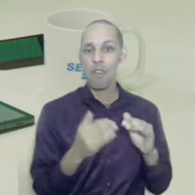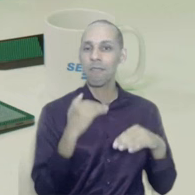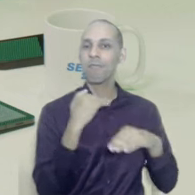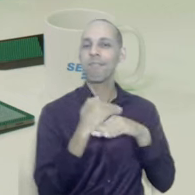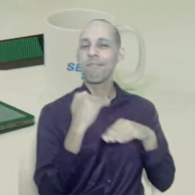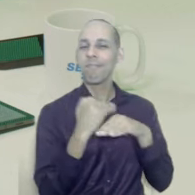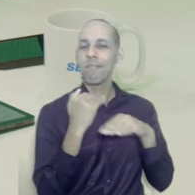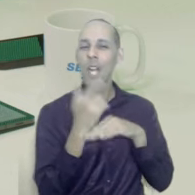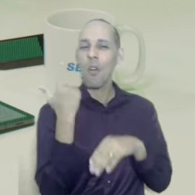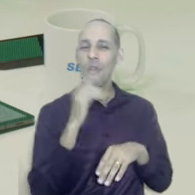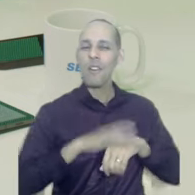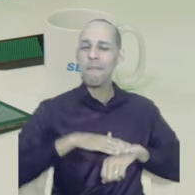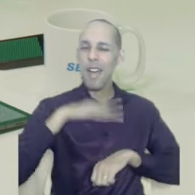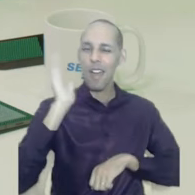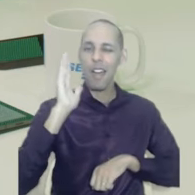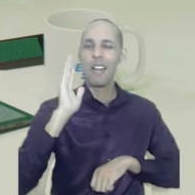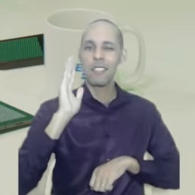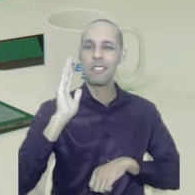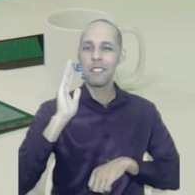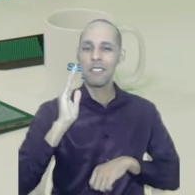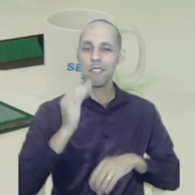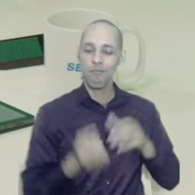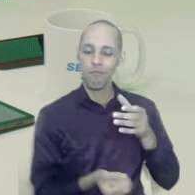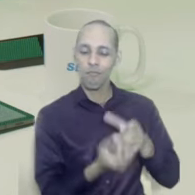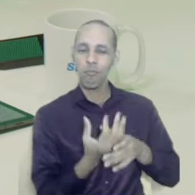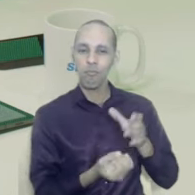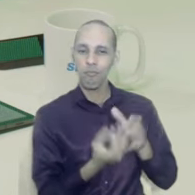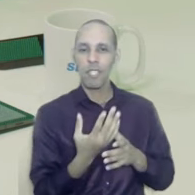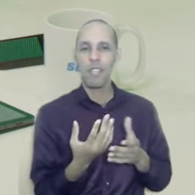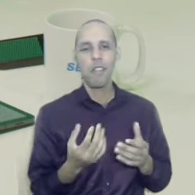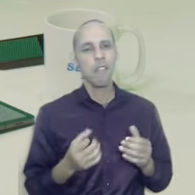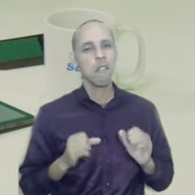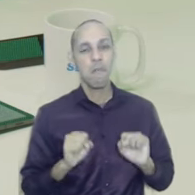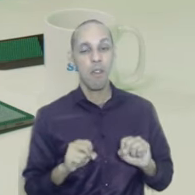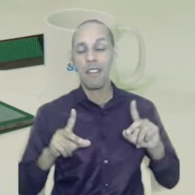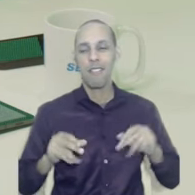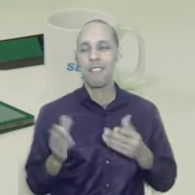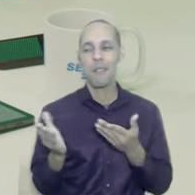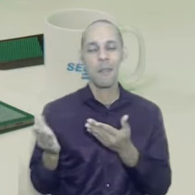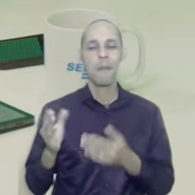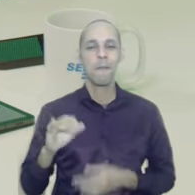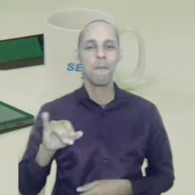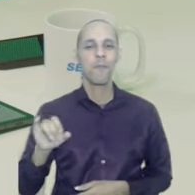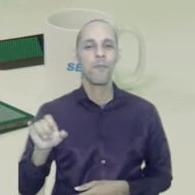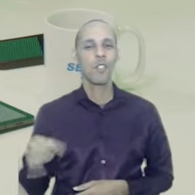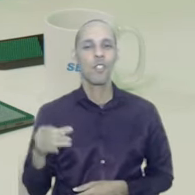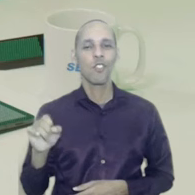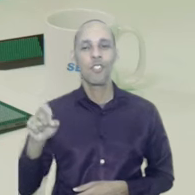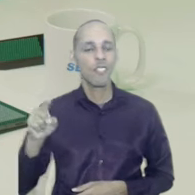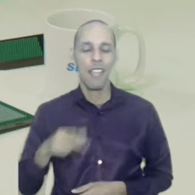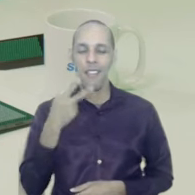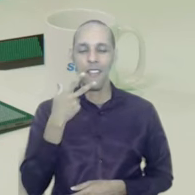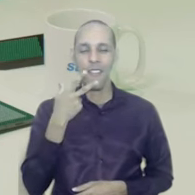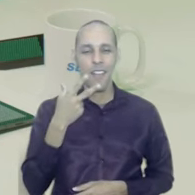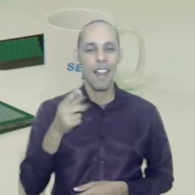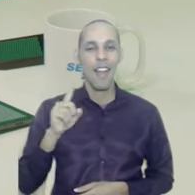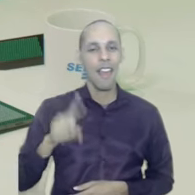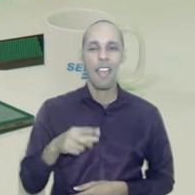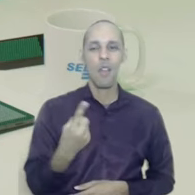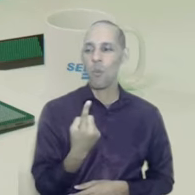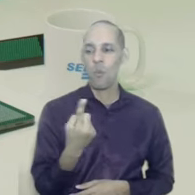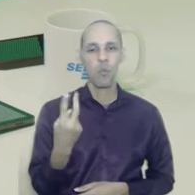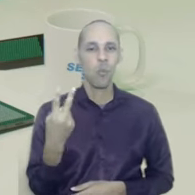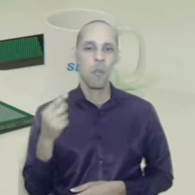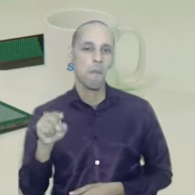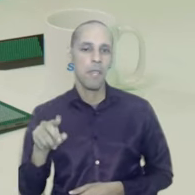conseguir fazer isso da produção dele seja com 1 hectar como o Zé Renato falou ali com Ou seja aquele que tem 1000 2000 hectares enfim ele consegue ter